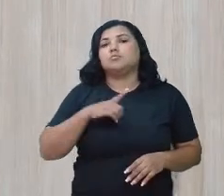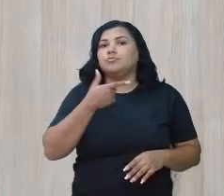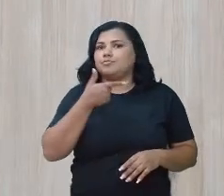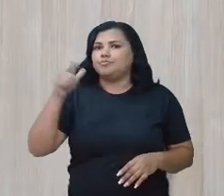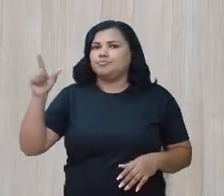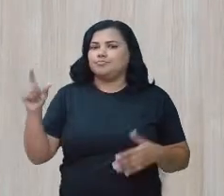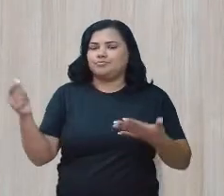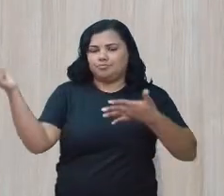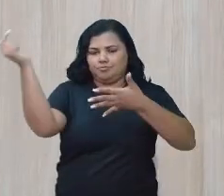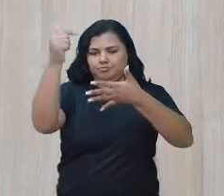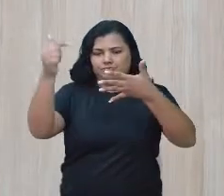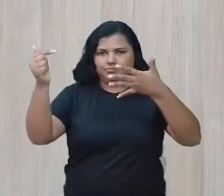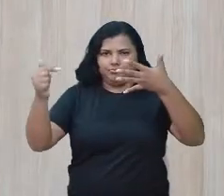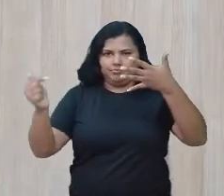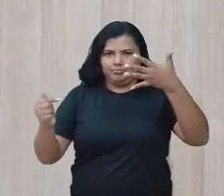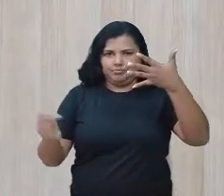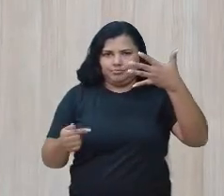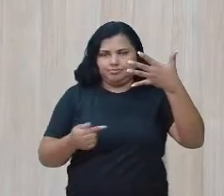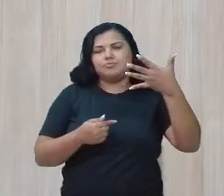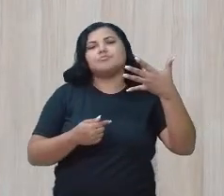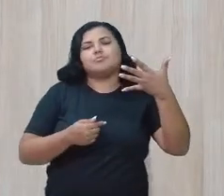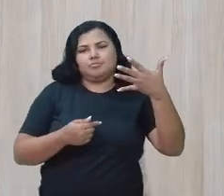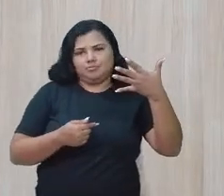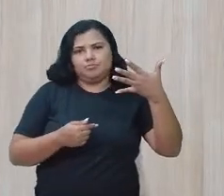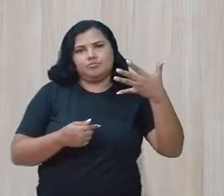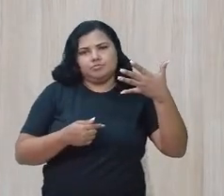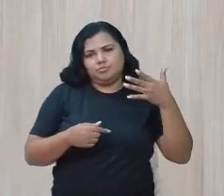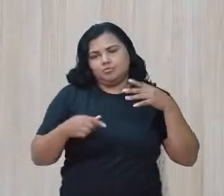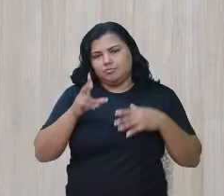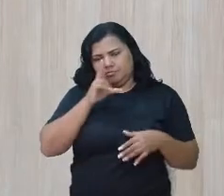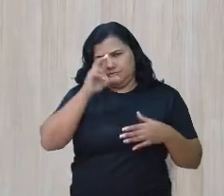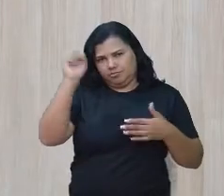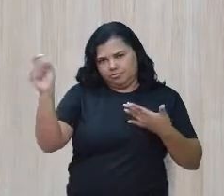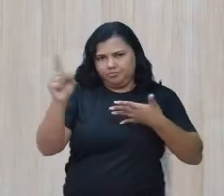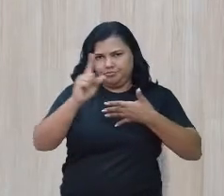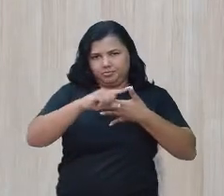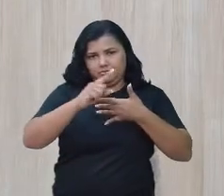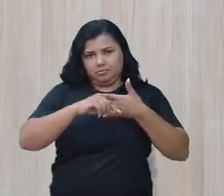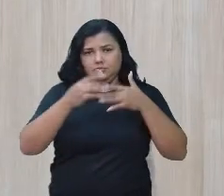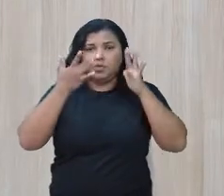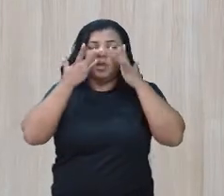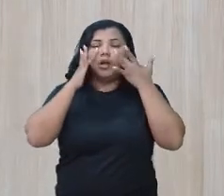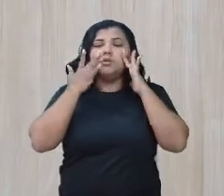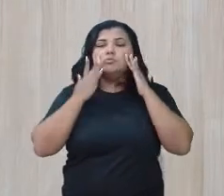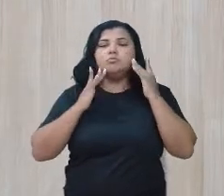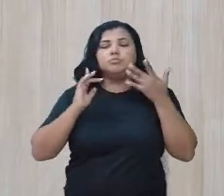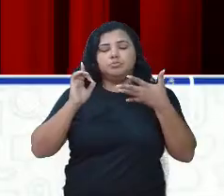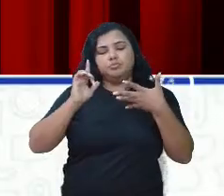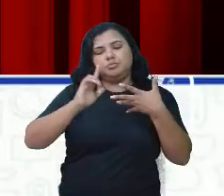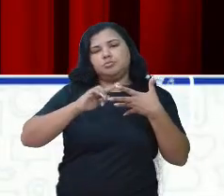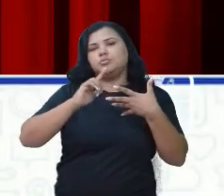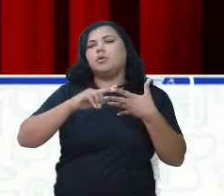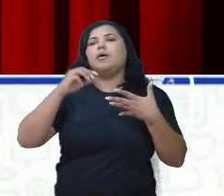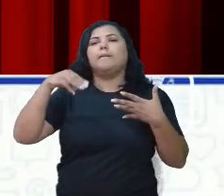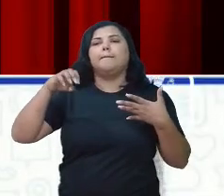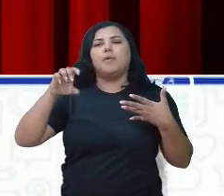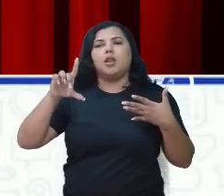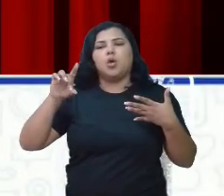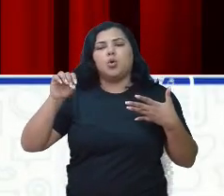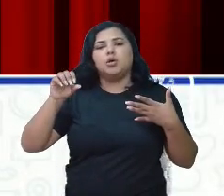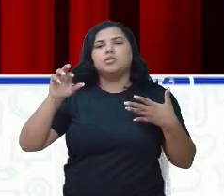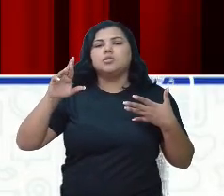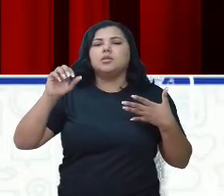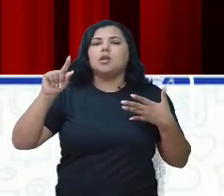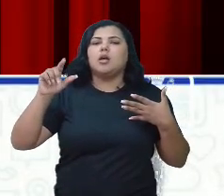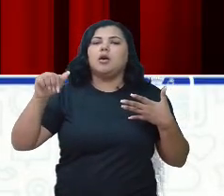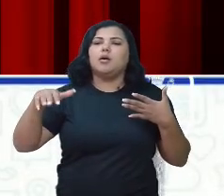os que, né, se tornaram assim mais fortes foi o drama, o melodrama, né? Na Idade